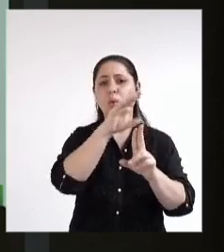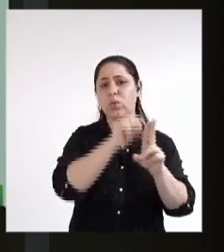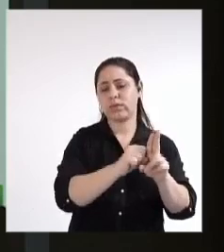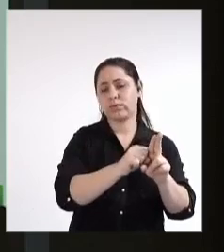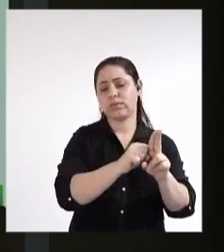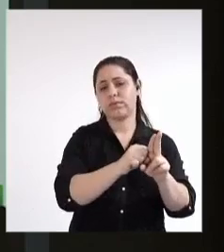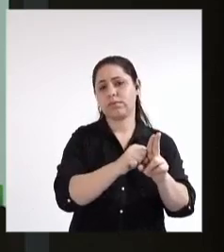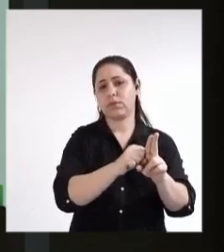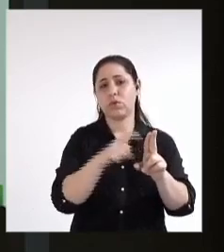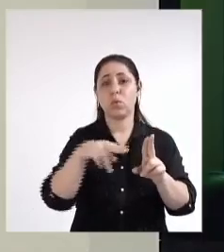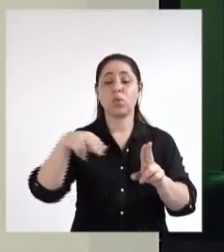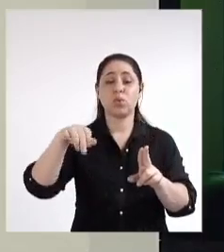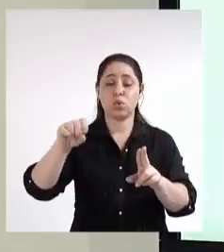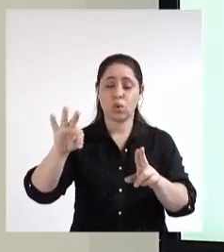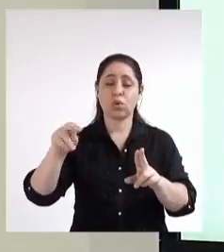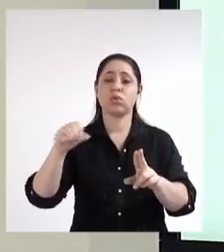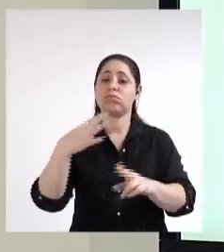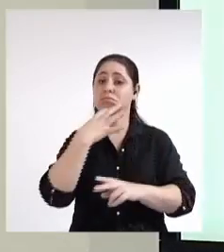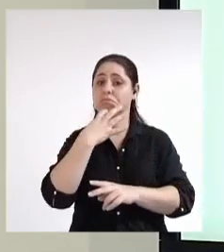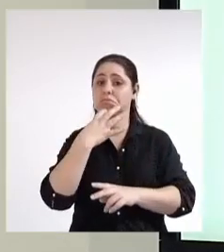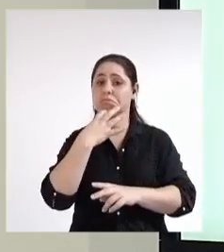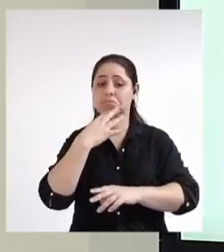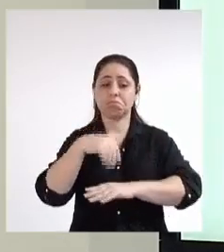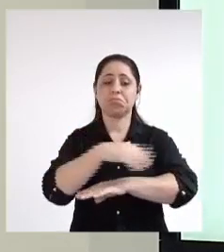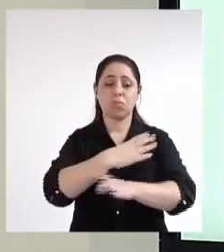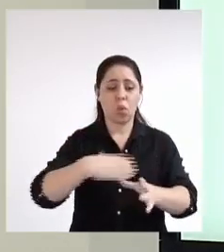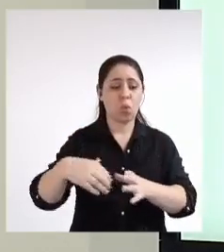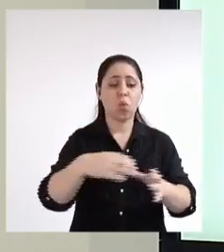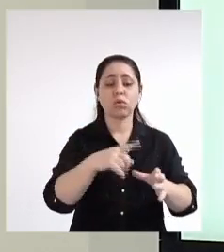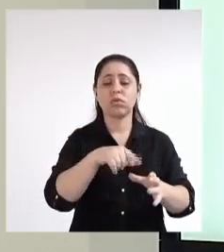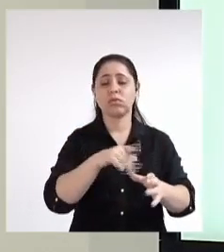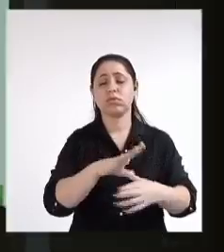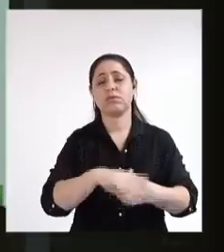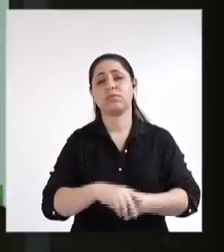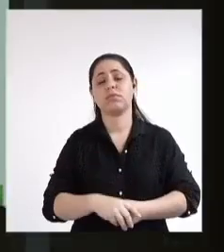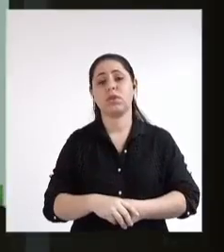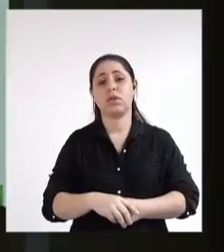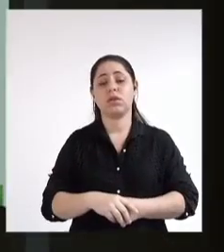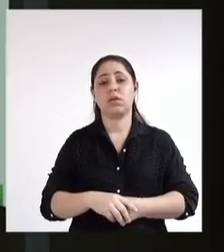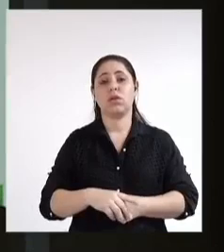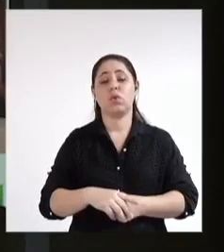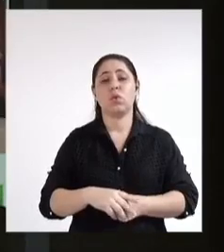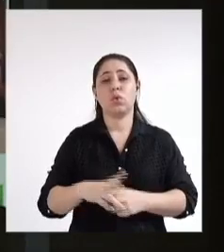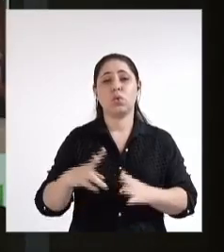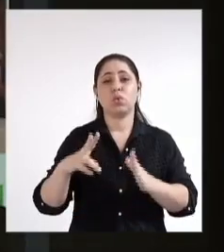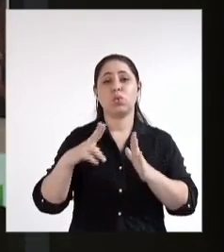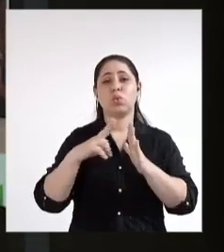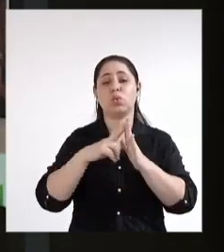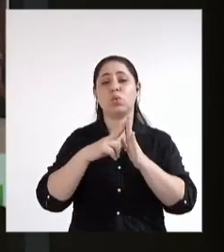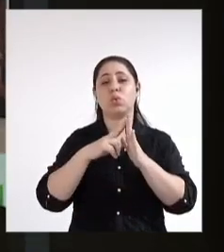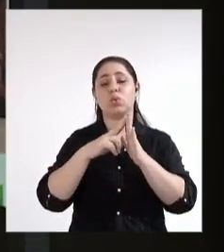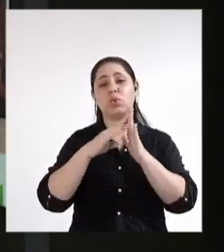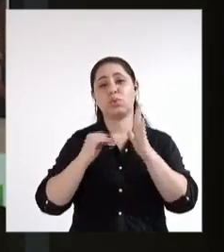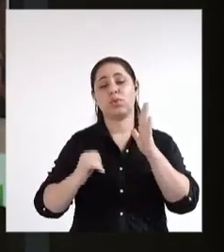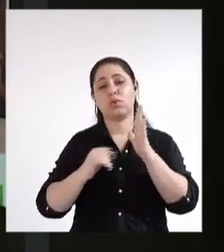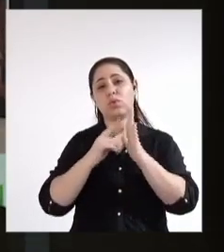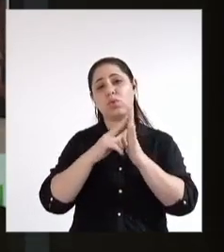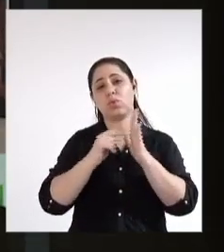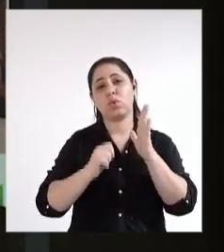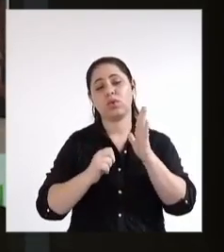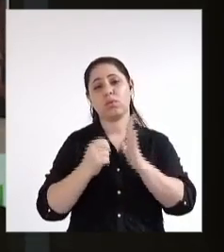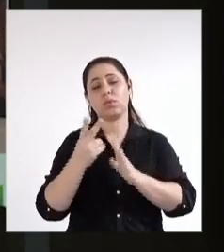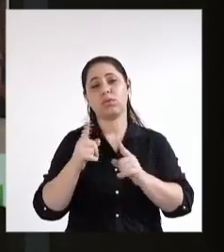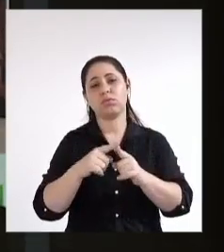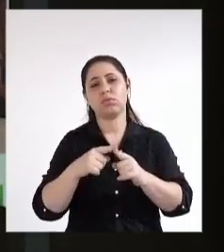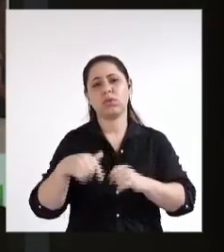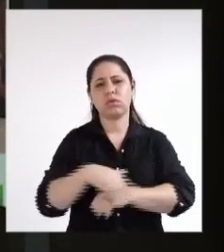ele conhece bem aquela região é dois irmãos do buriti aquidauana apanhou cênico rotas